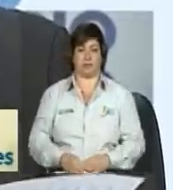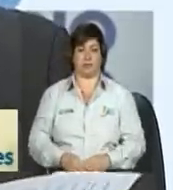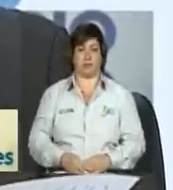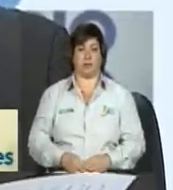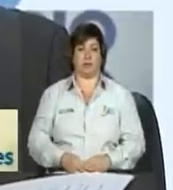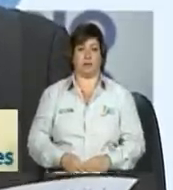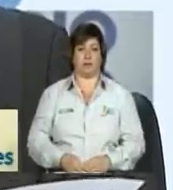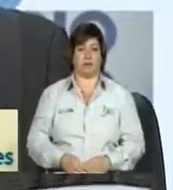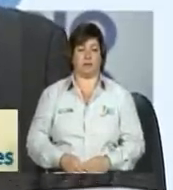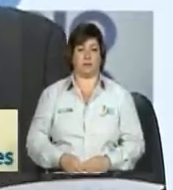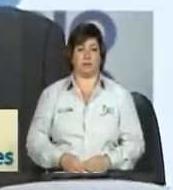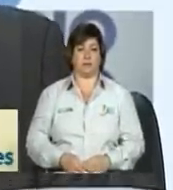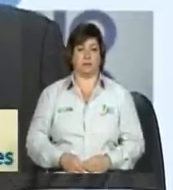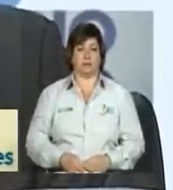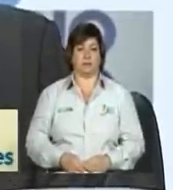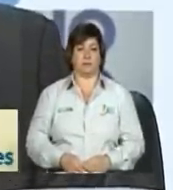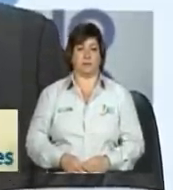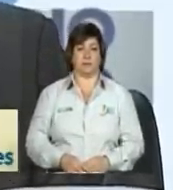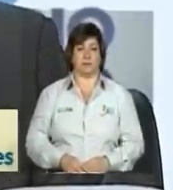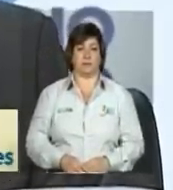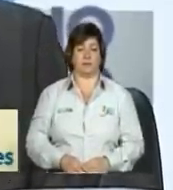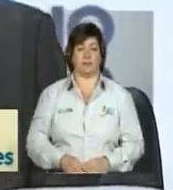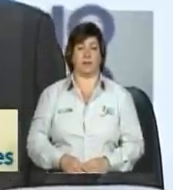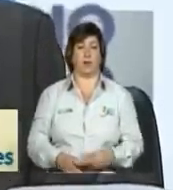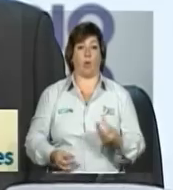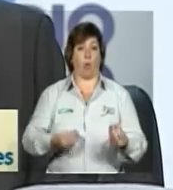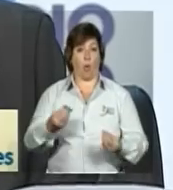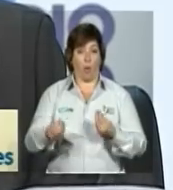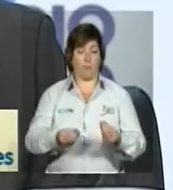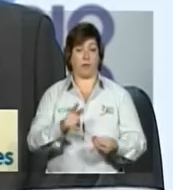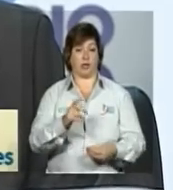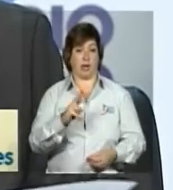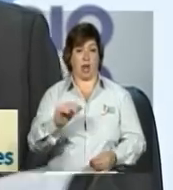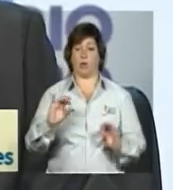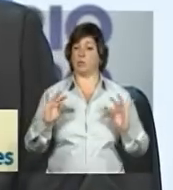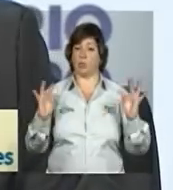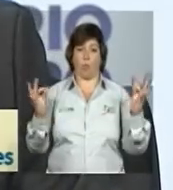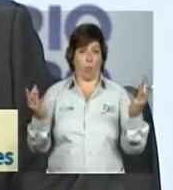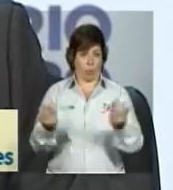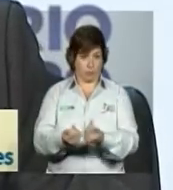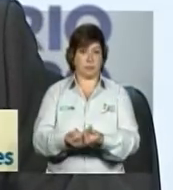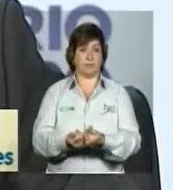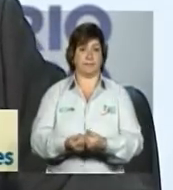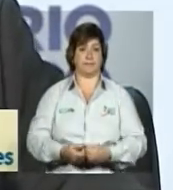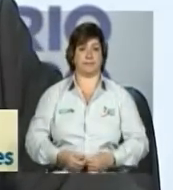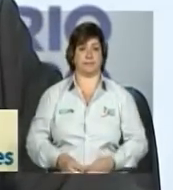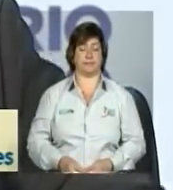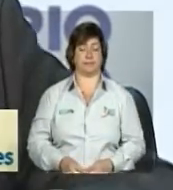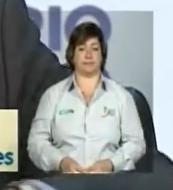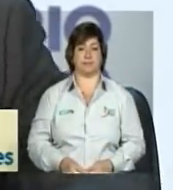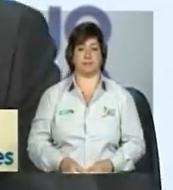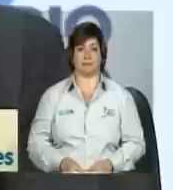como uma reafirmação geral de todos eles, né? E